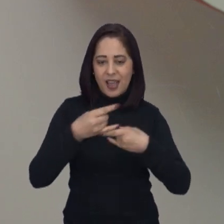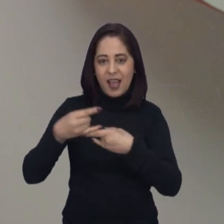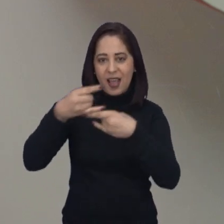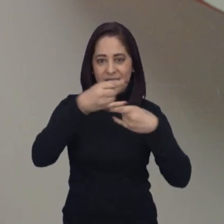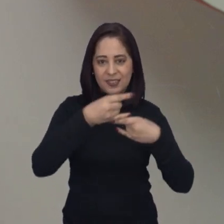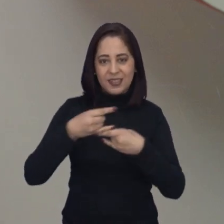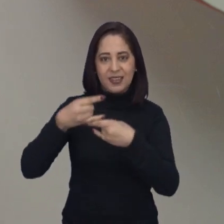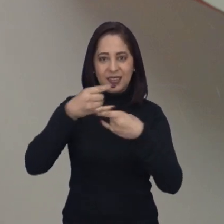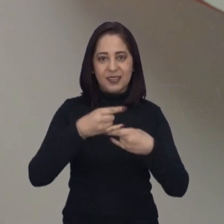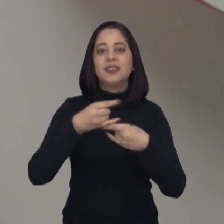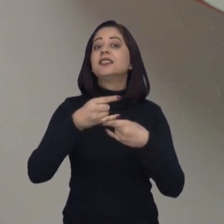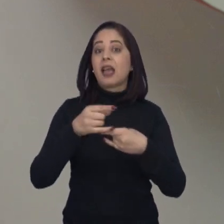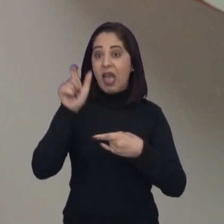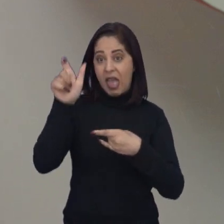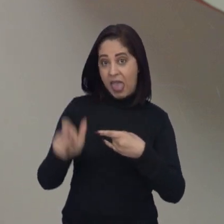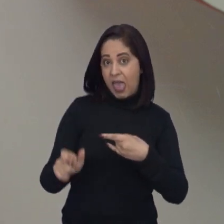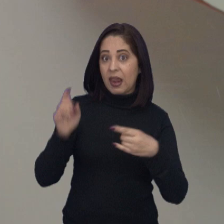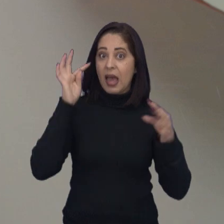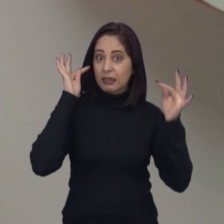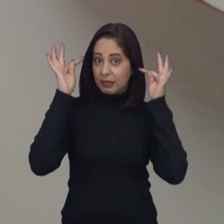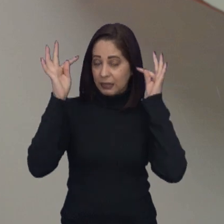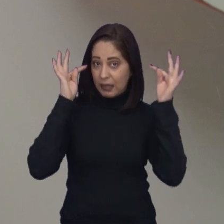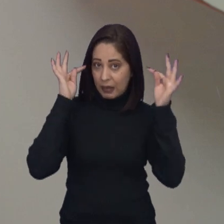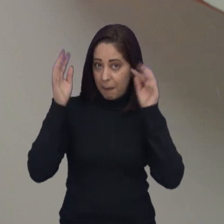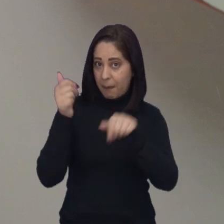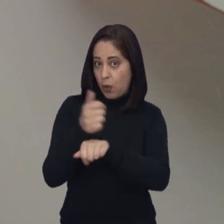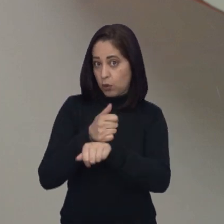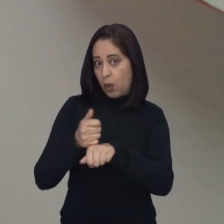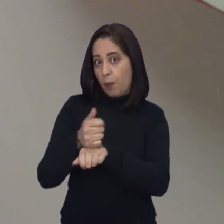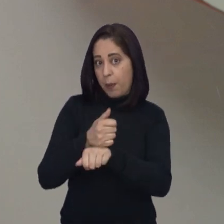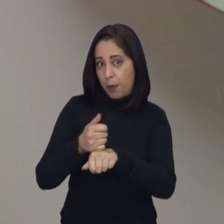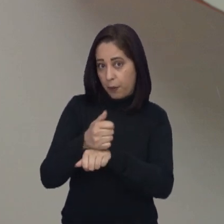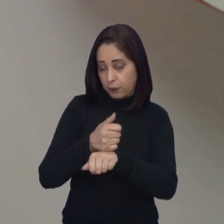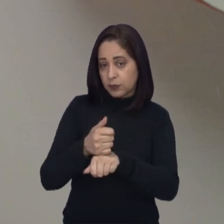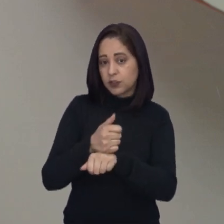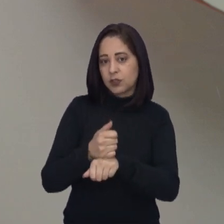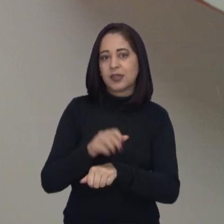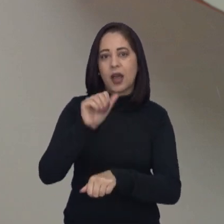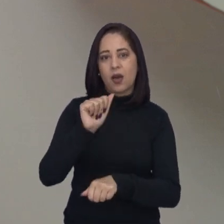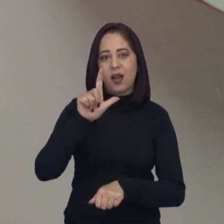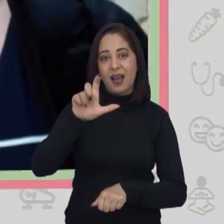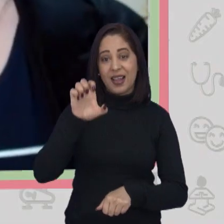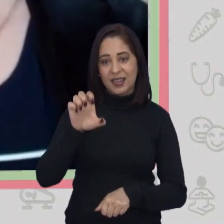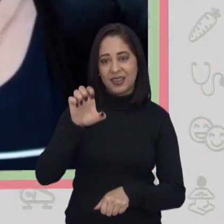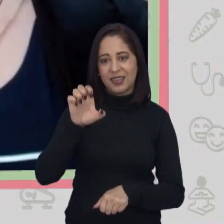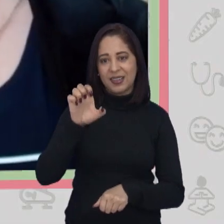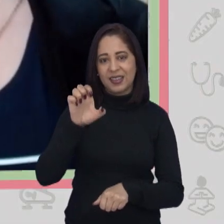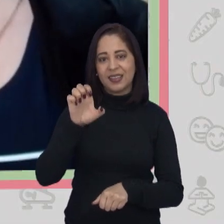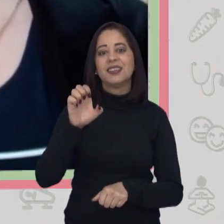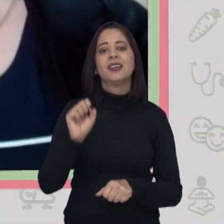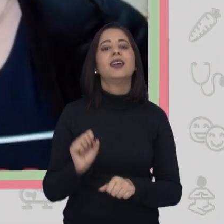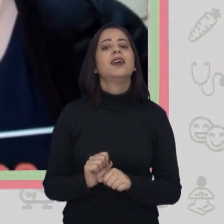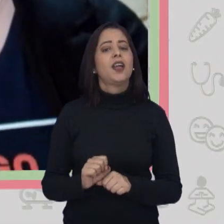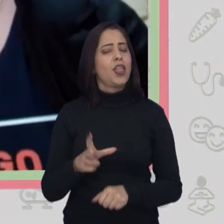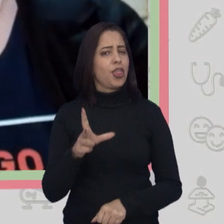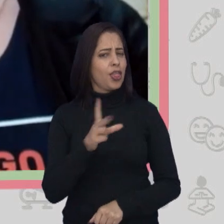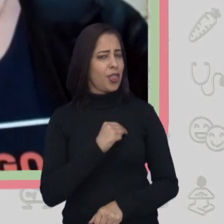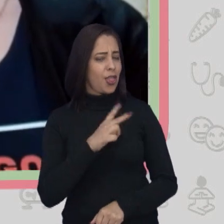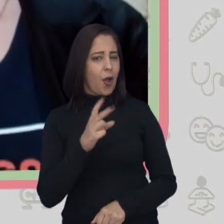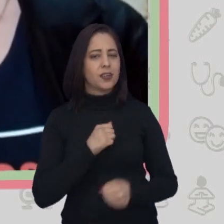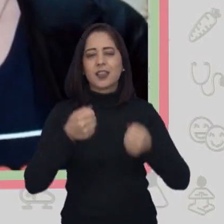terapeuta, palestrante internacional e escritora Ale Costa, a Vitilinda, que